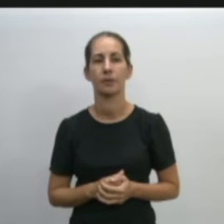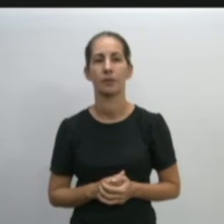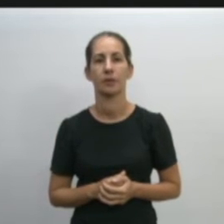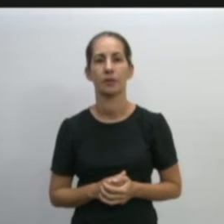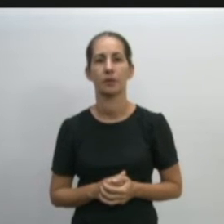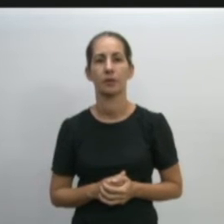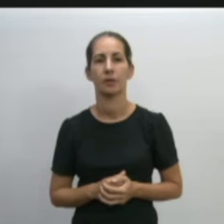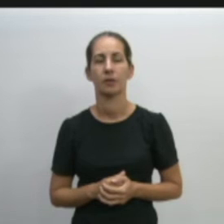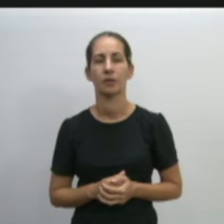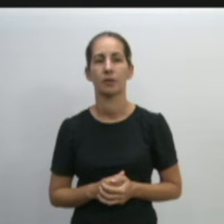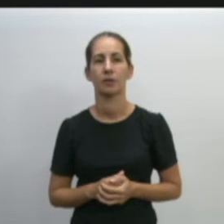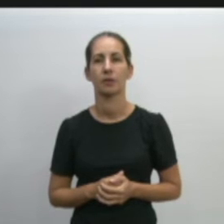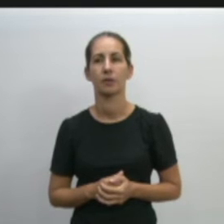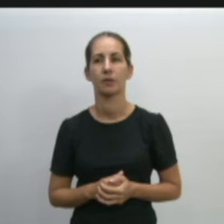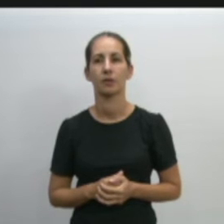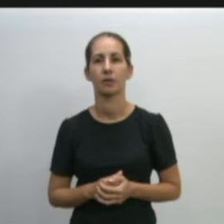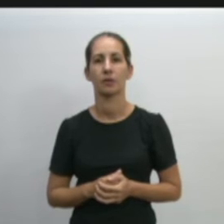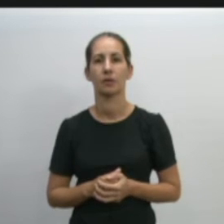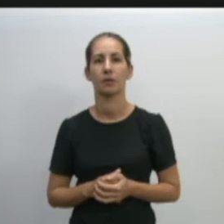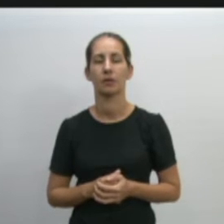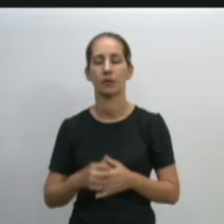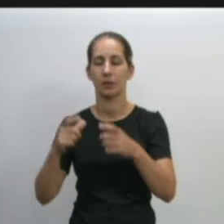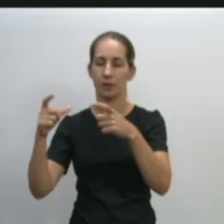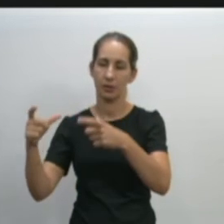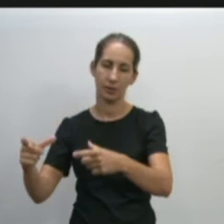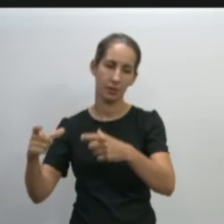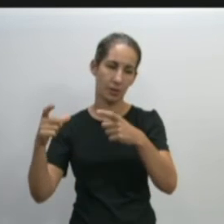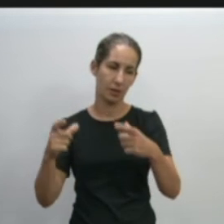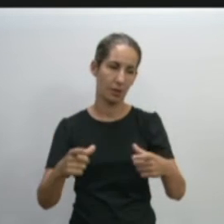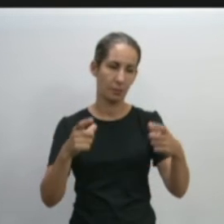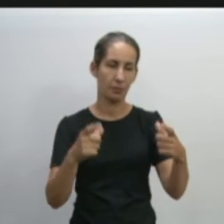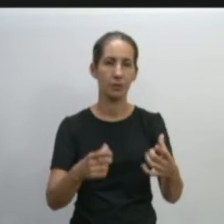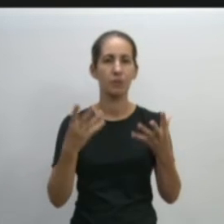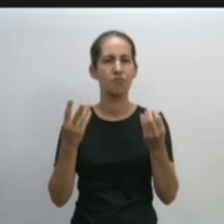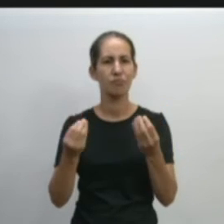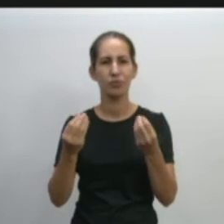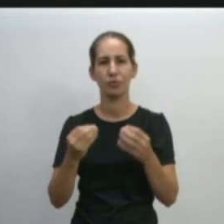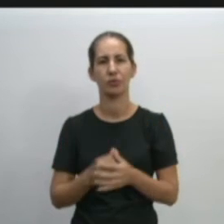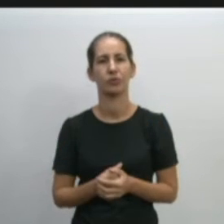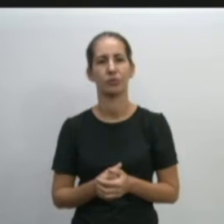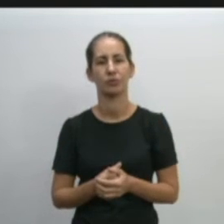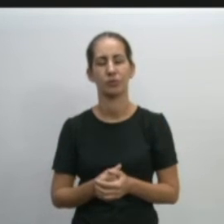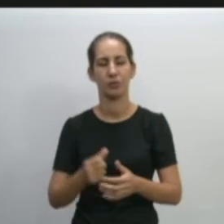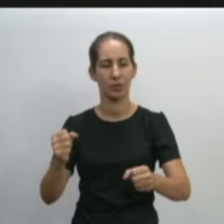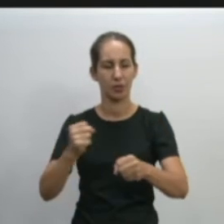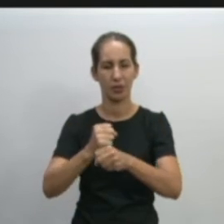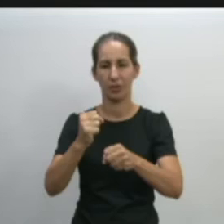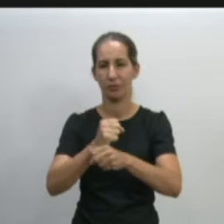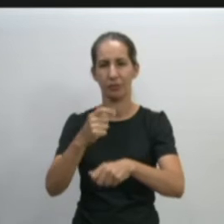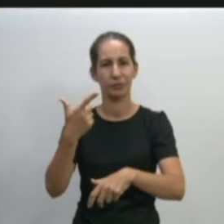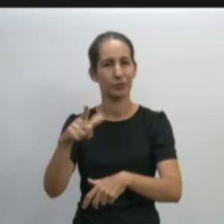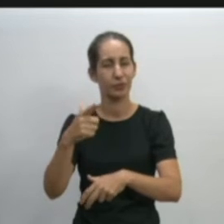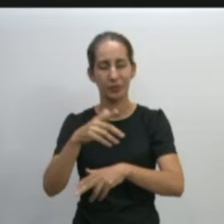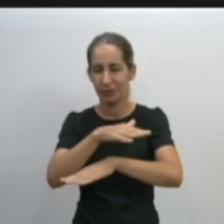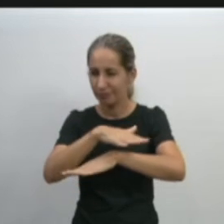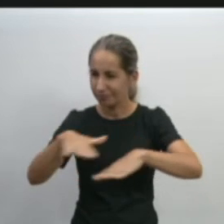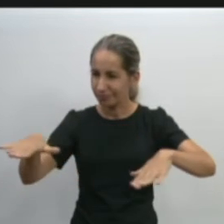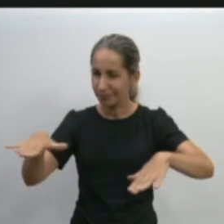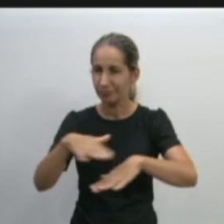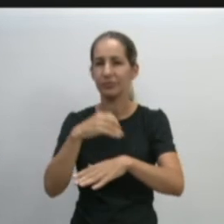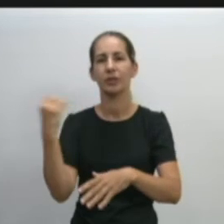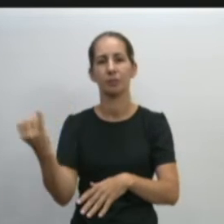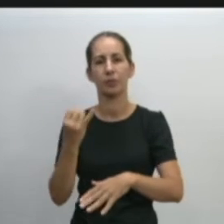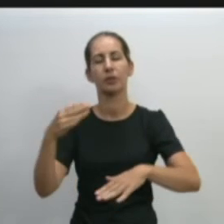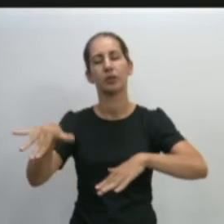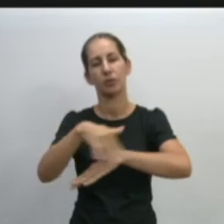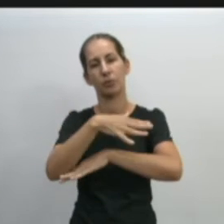tá, não está mais uma tauba, não. Ela está completamente já sem asfalto, né? Uma rua importante para